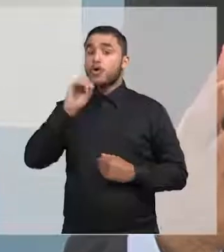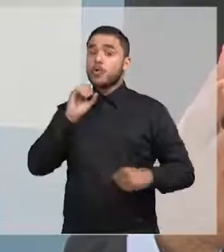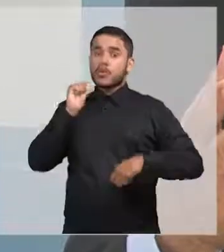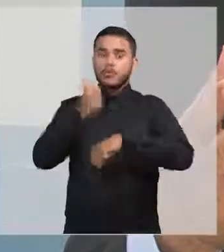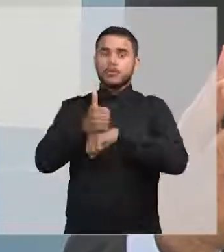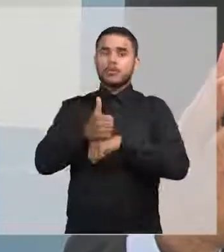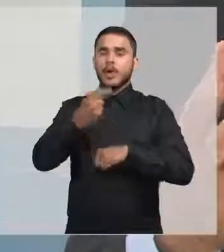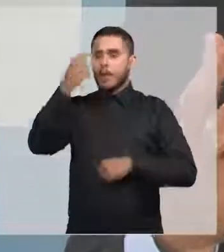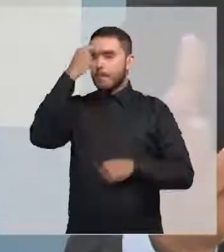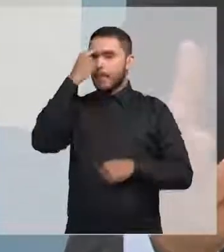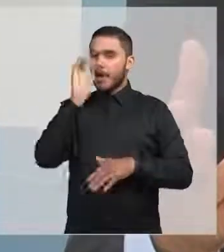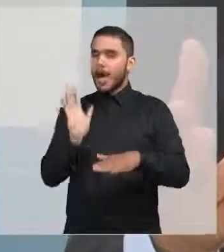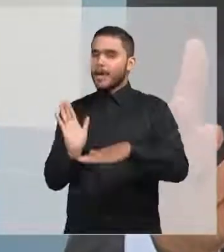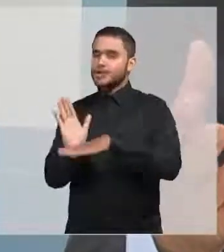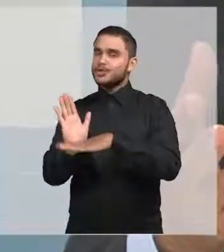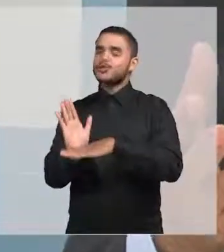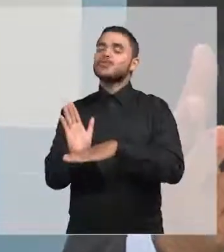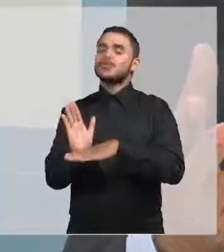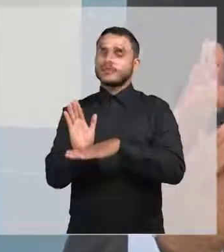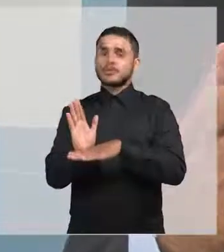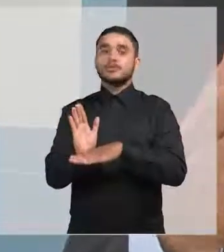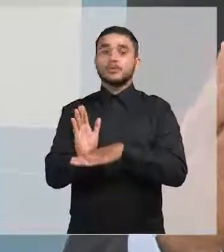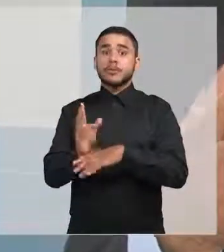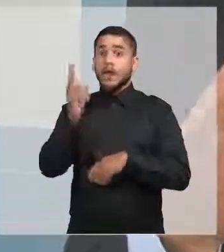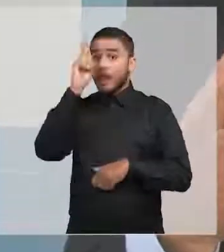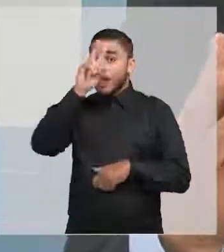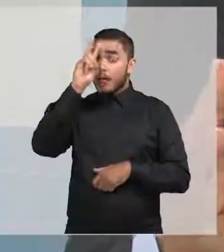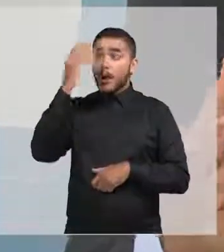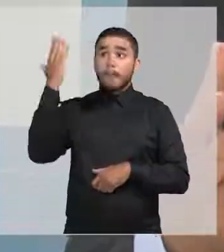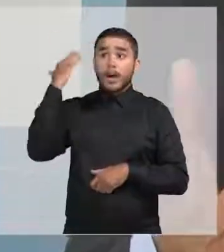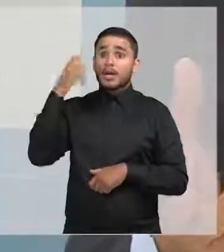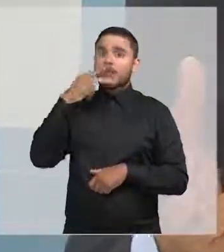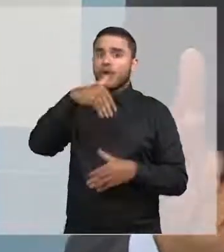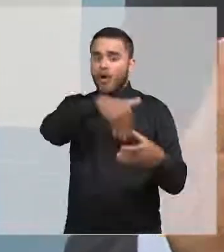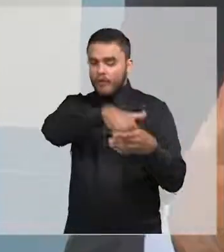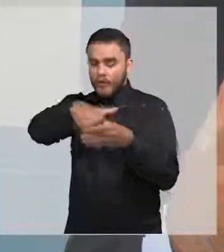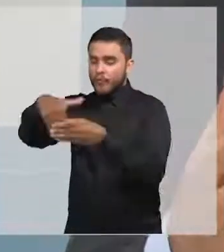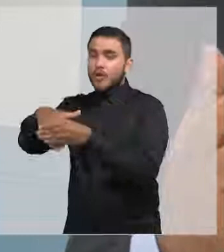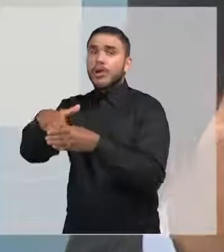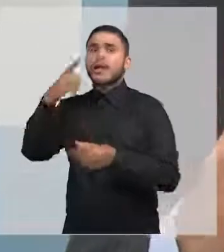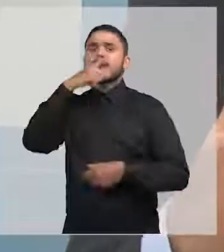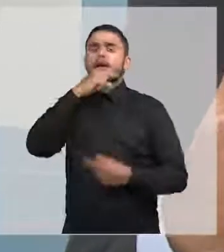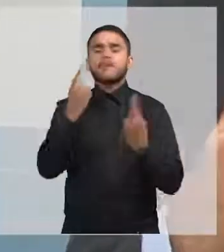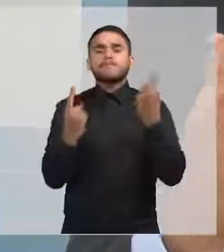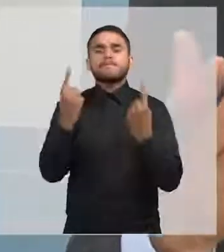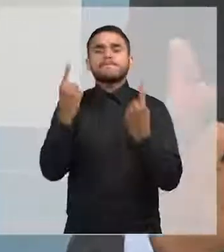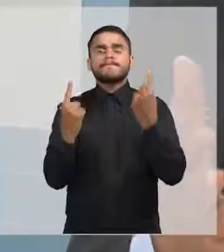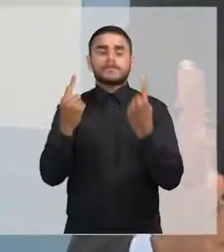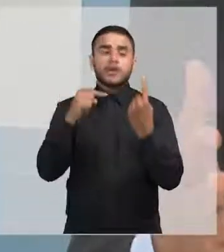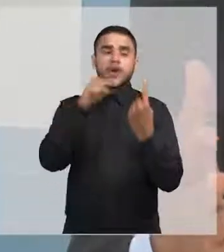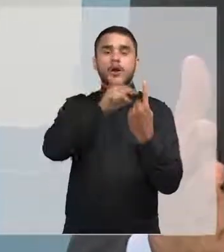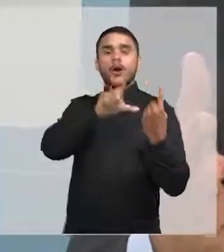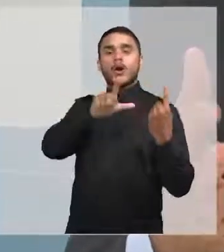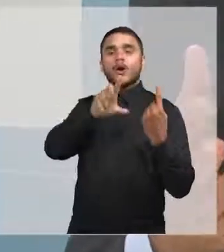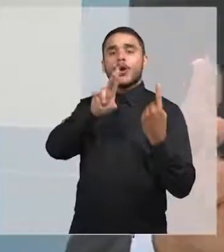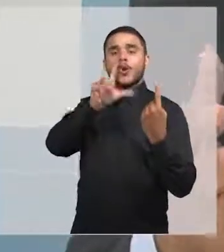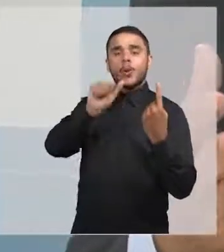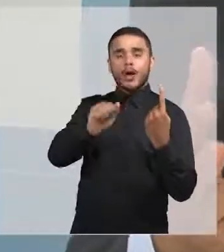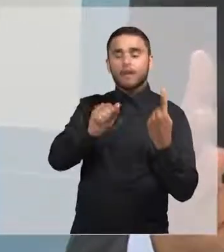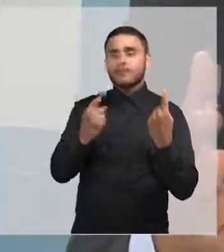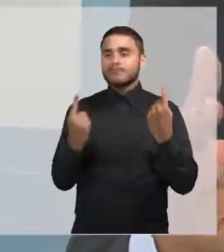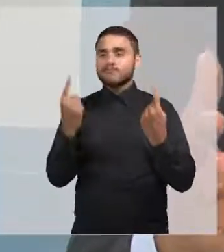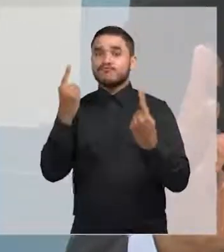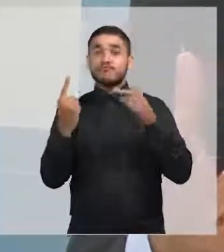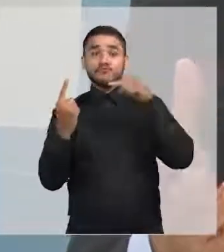encorajado o juiz a fazer, e que isso atrapalharia a lei. Contudo, ele acaba de aceitar um cargo no